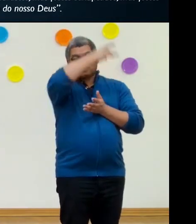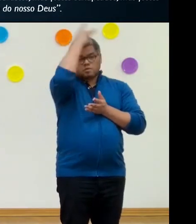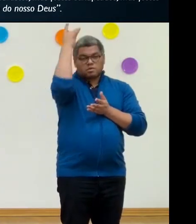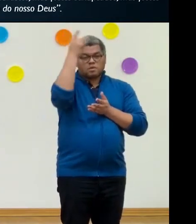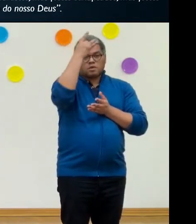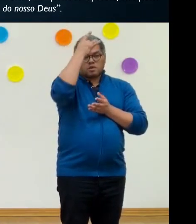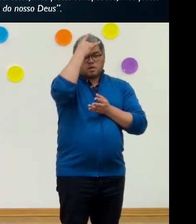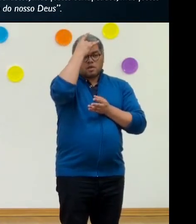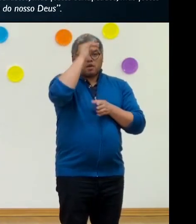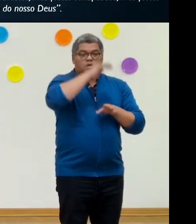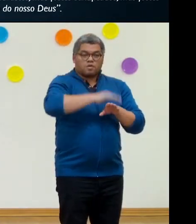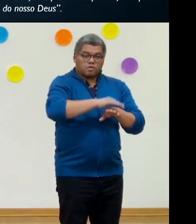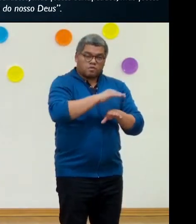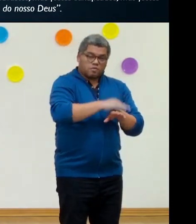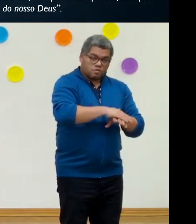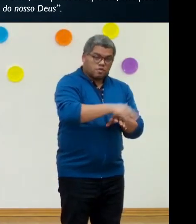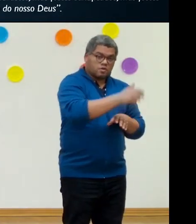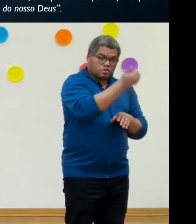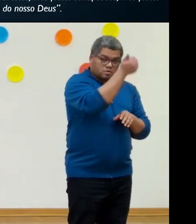ao perdão.